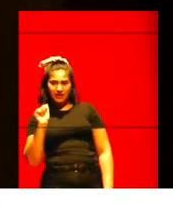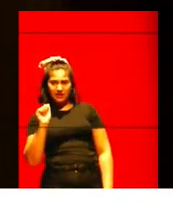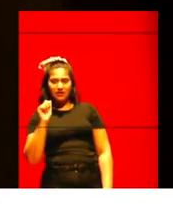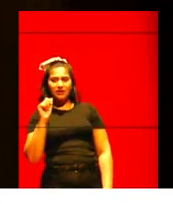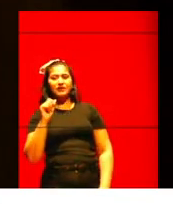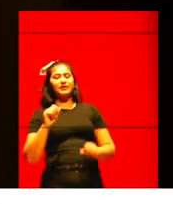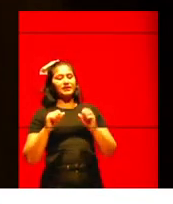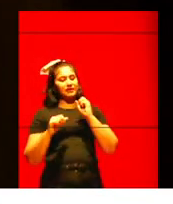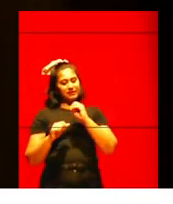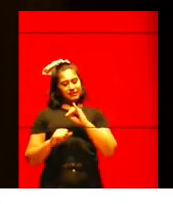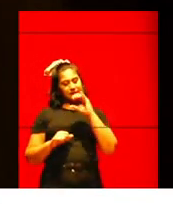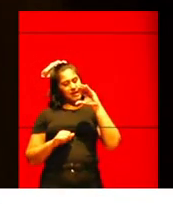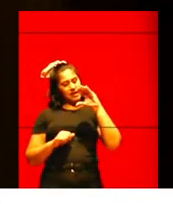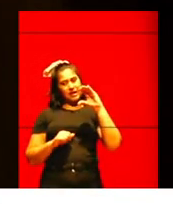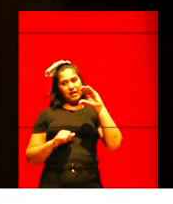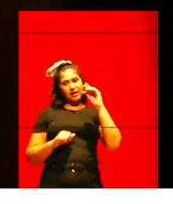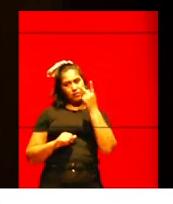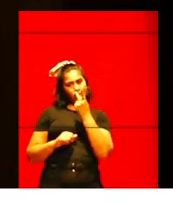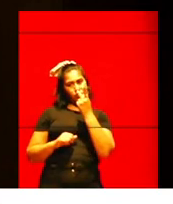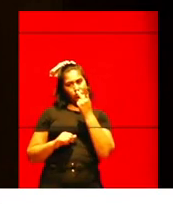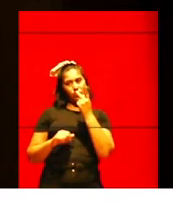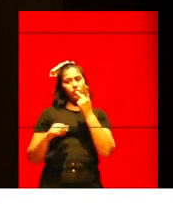entre carbonos, nós temos que função?